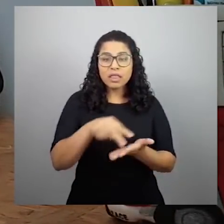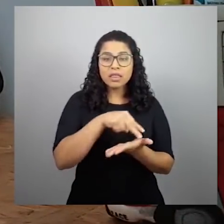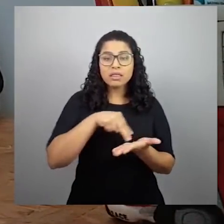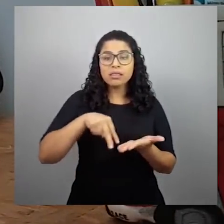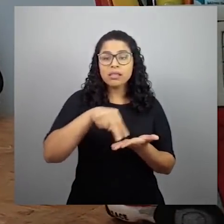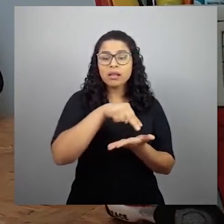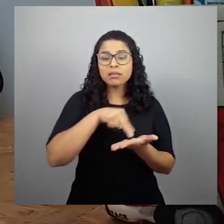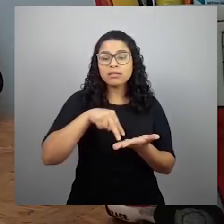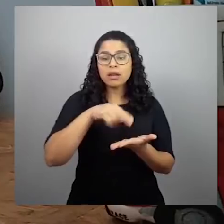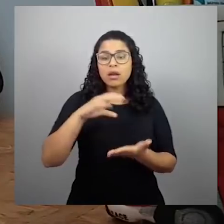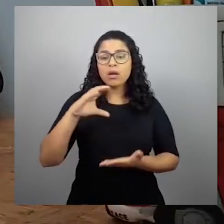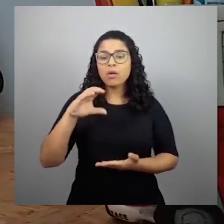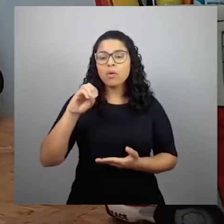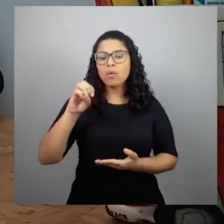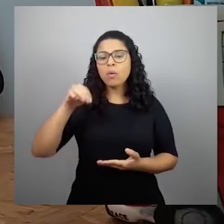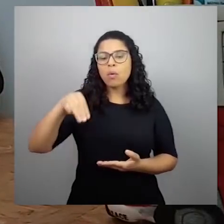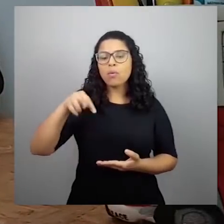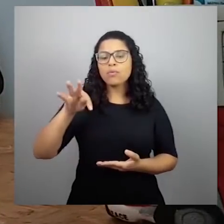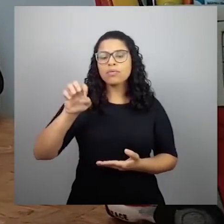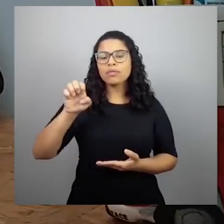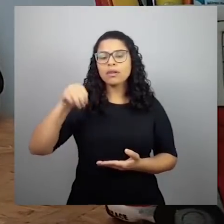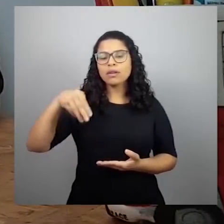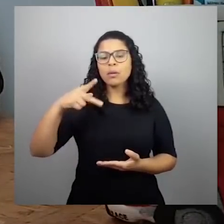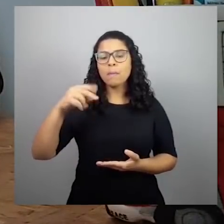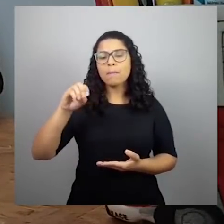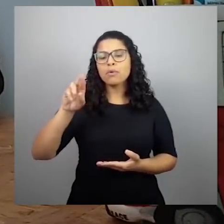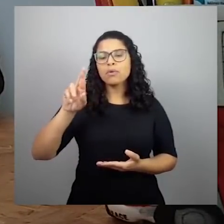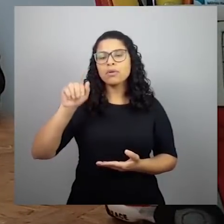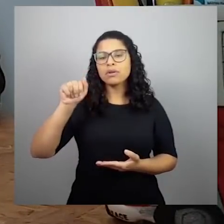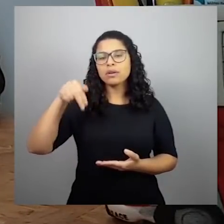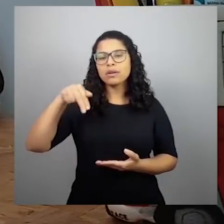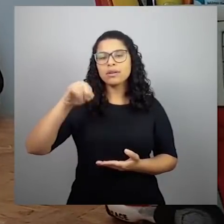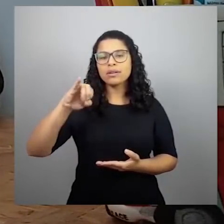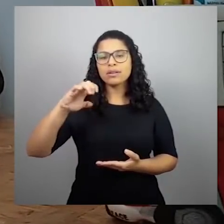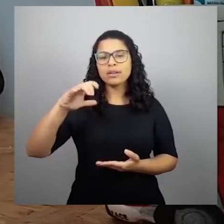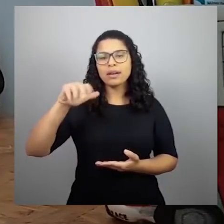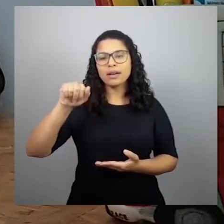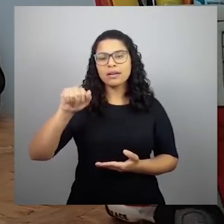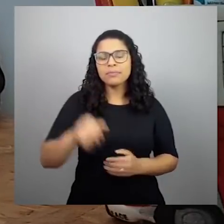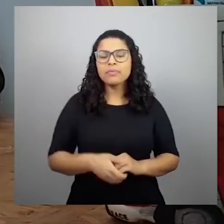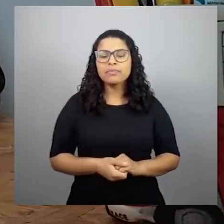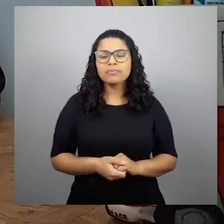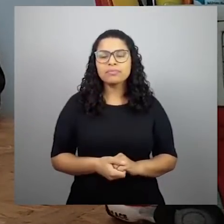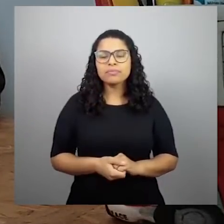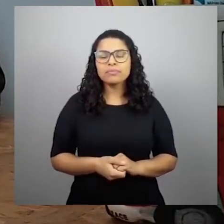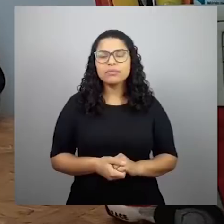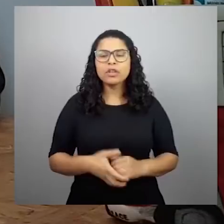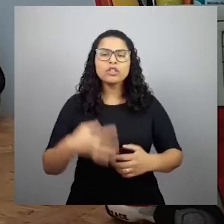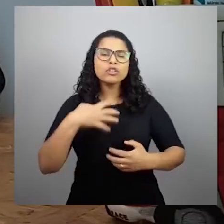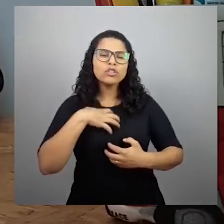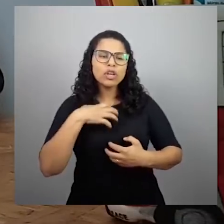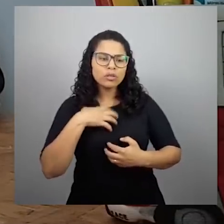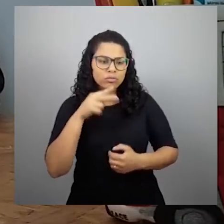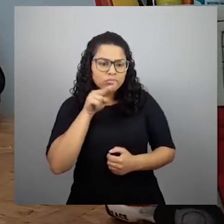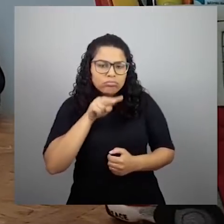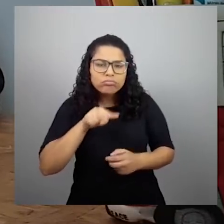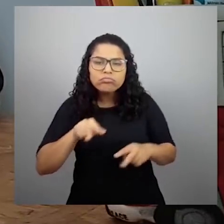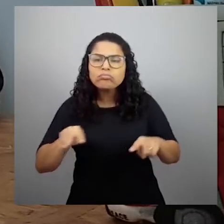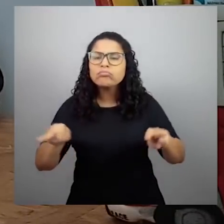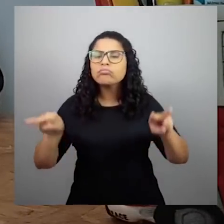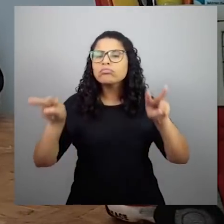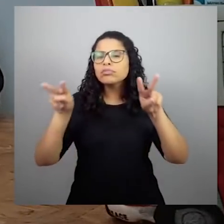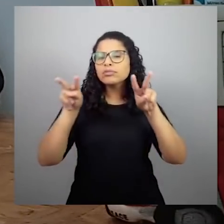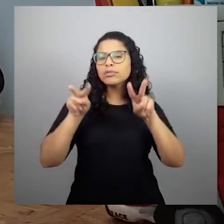dança contemporânea, a partir da ideia da maneira como a gente olha para as coisas, né? De tentar olhar